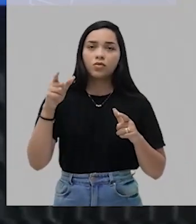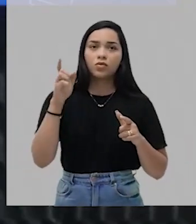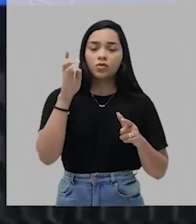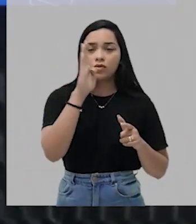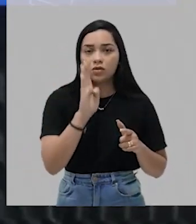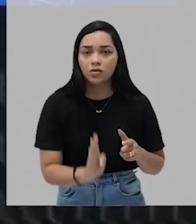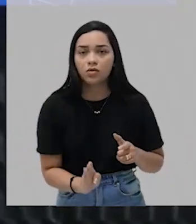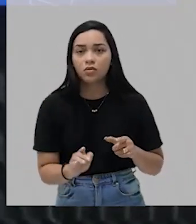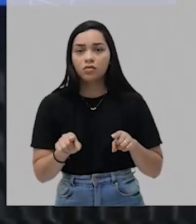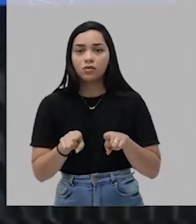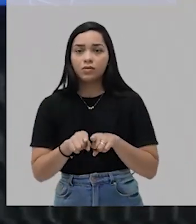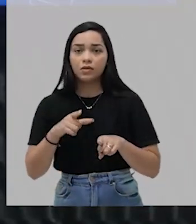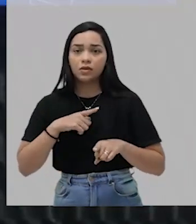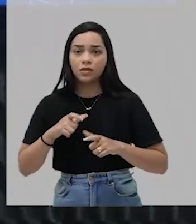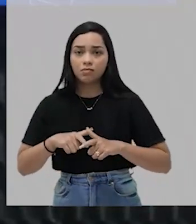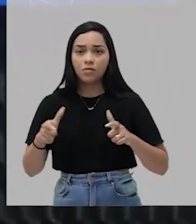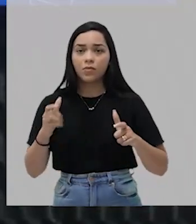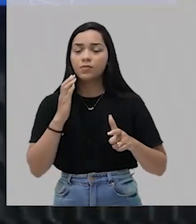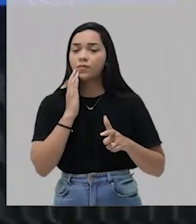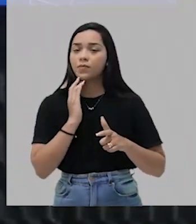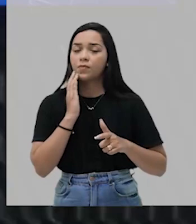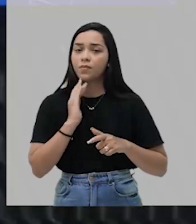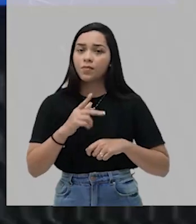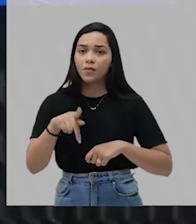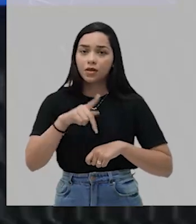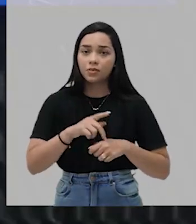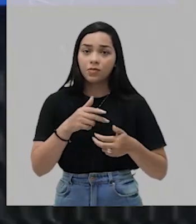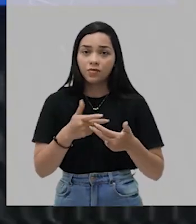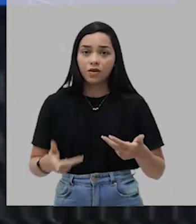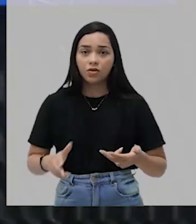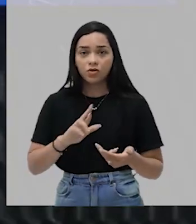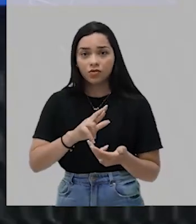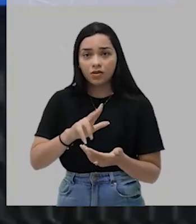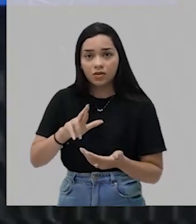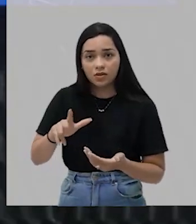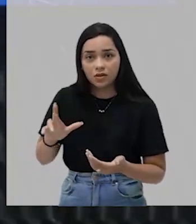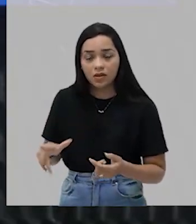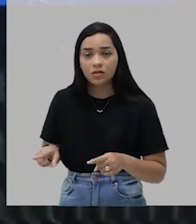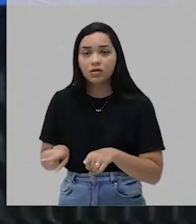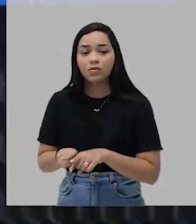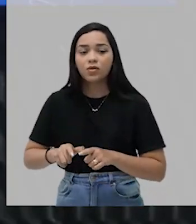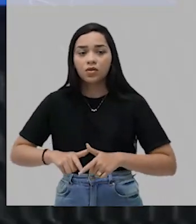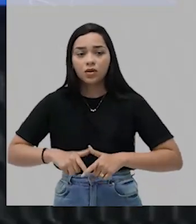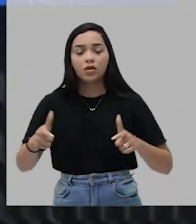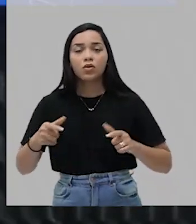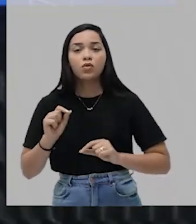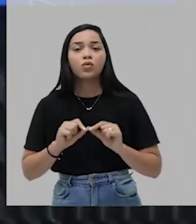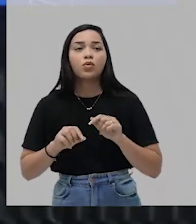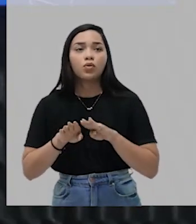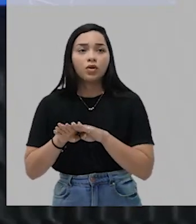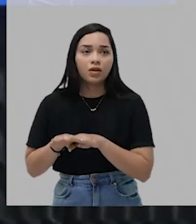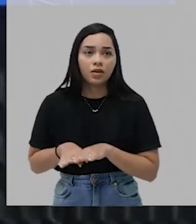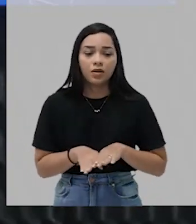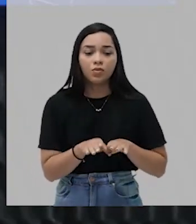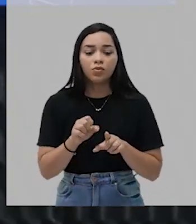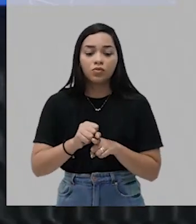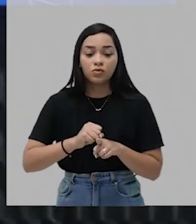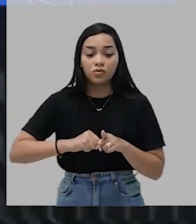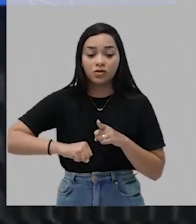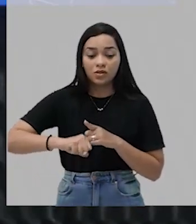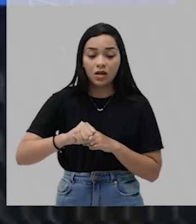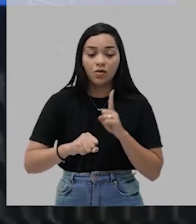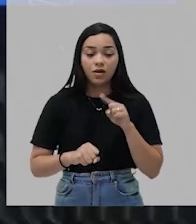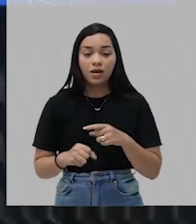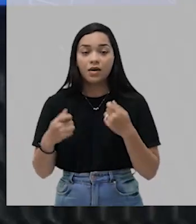um crescimento em um país que tem muita diversidade, um crescimento com equilíbrio social,